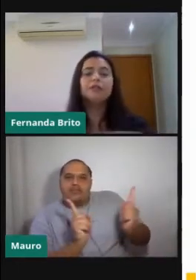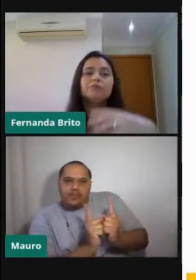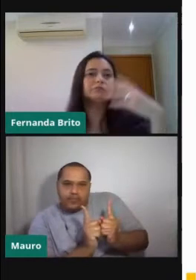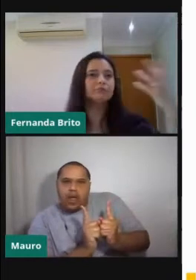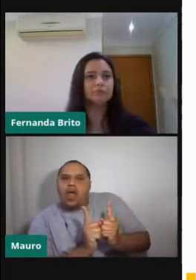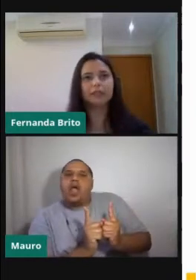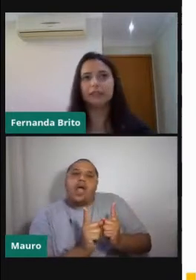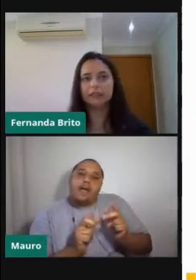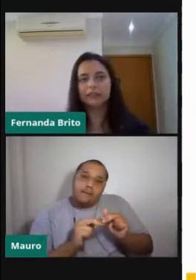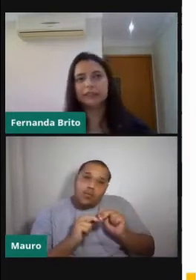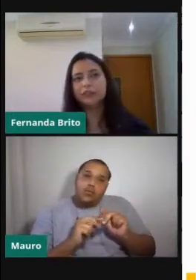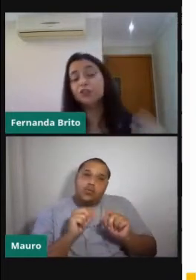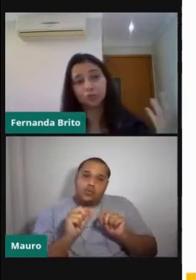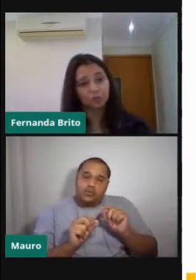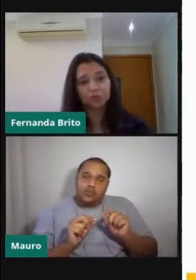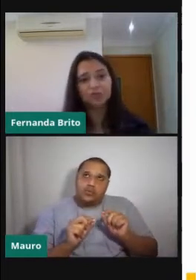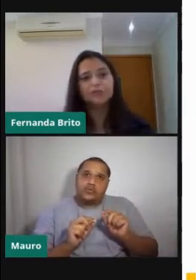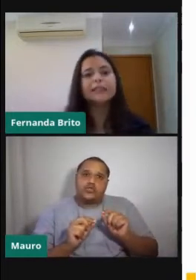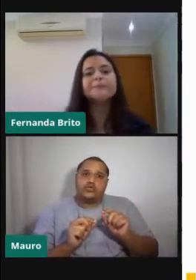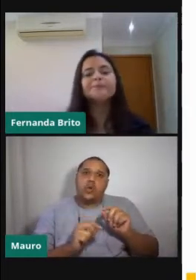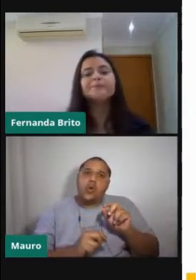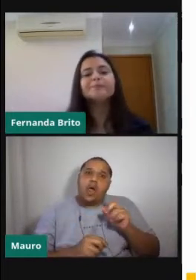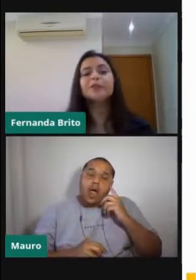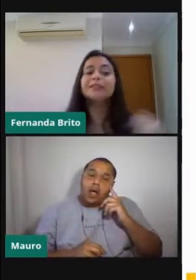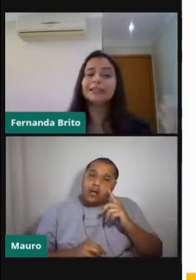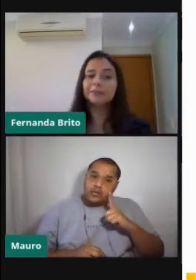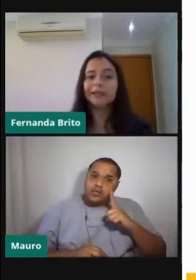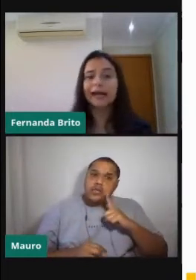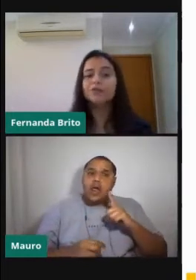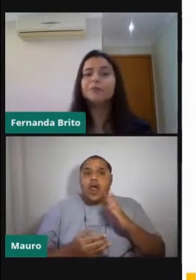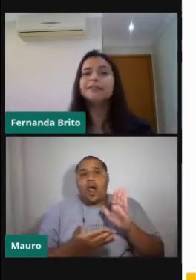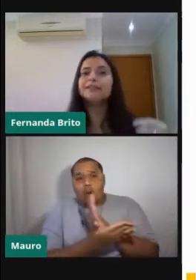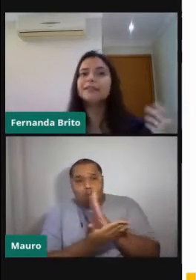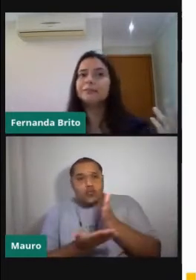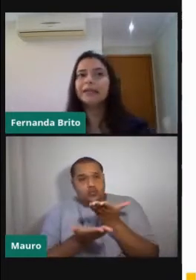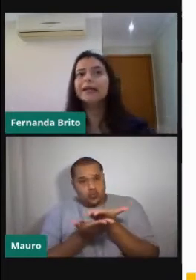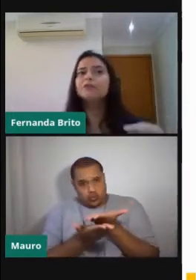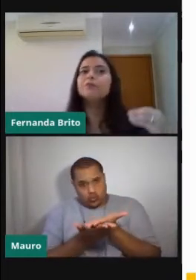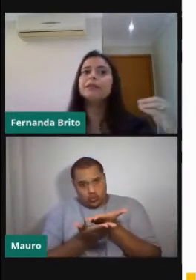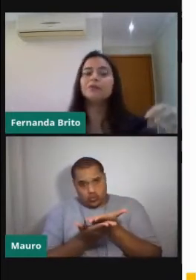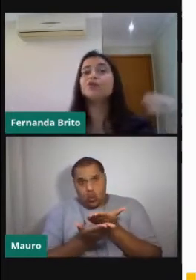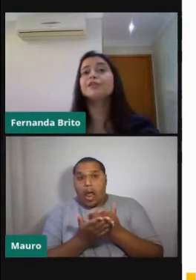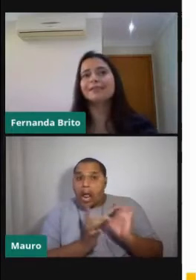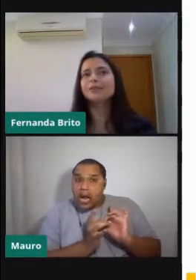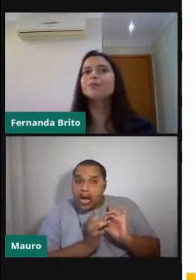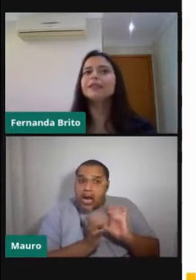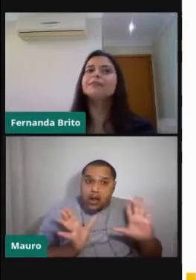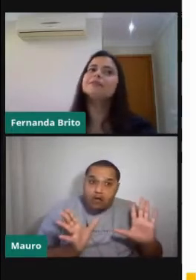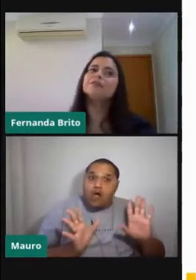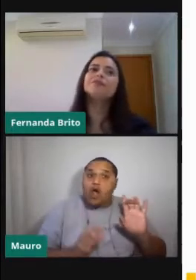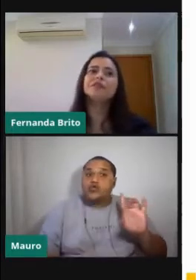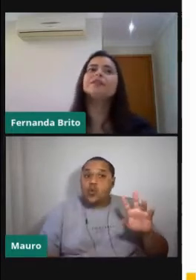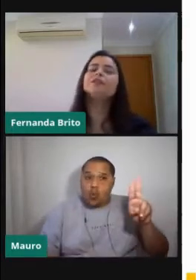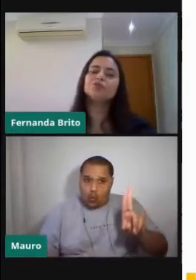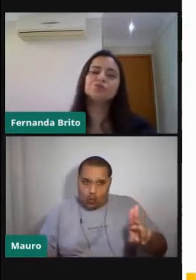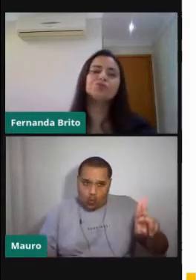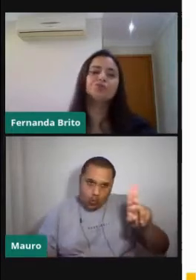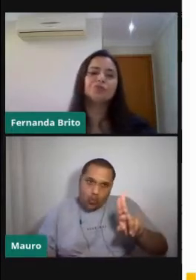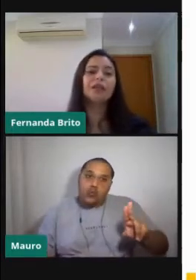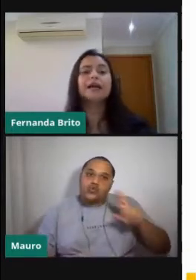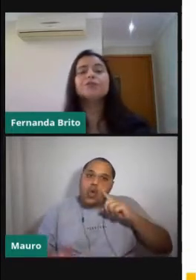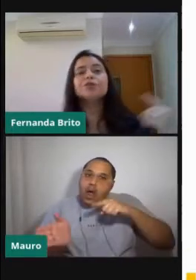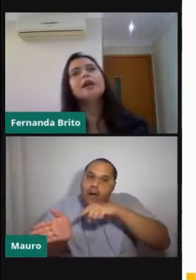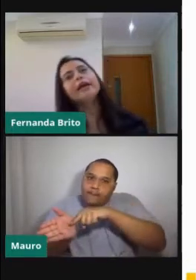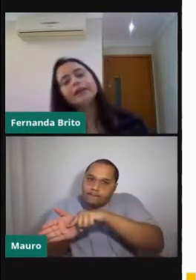empregado em estudos, né? Então, ele está liberado, mas ele está liberado, a utilização dele tem sido feita em